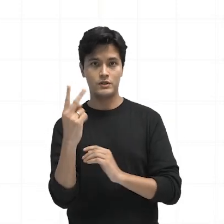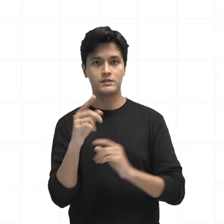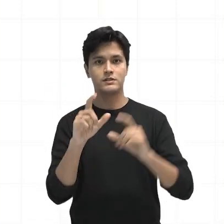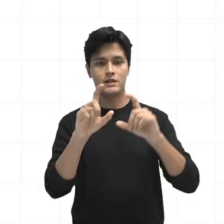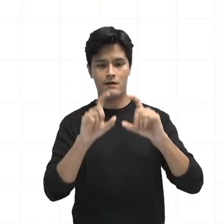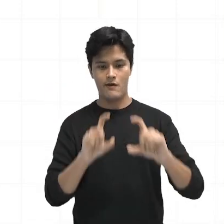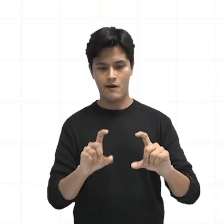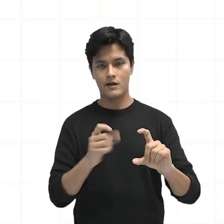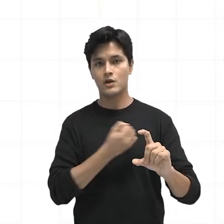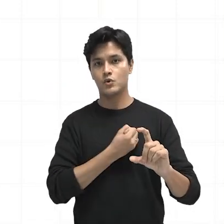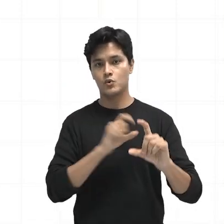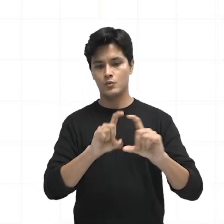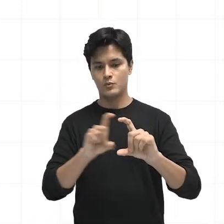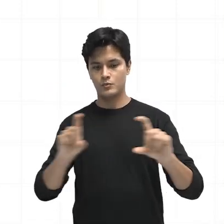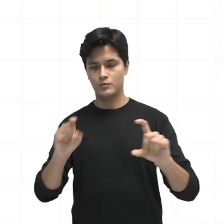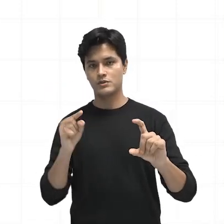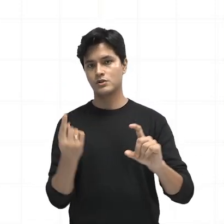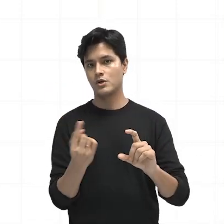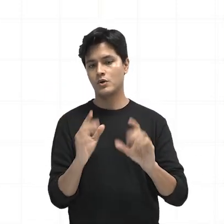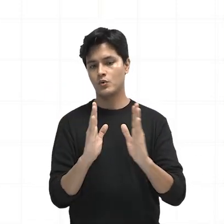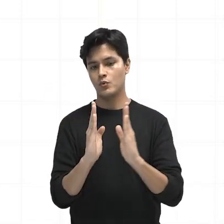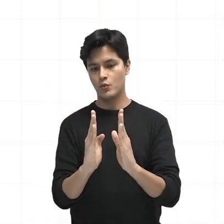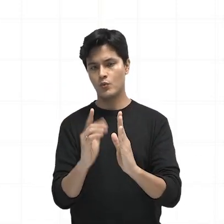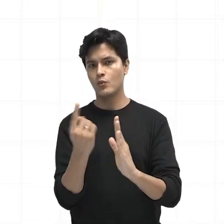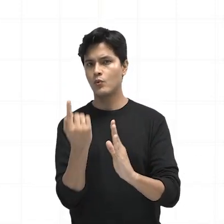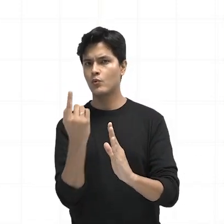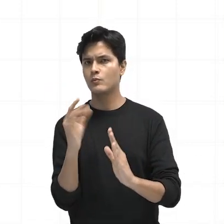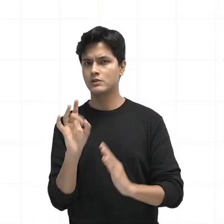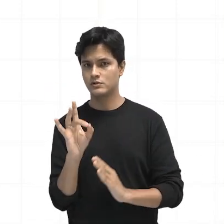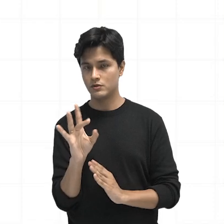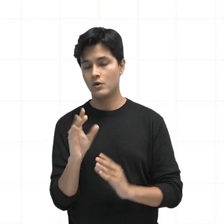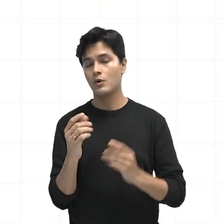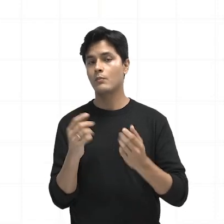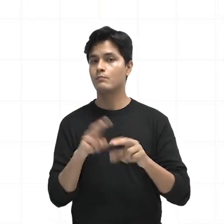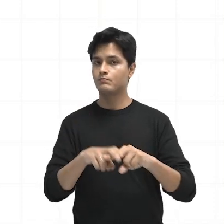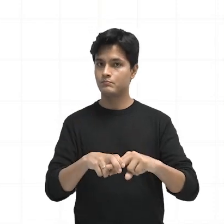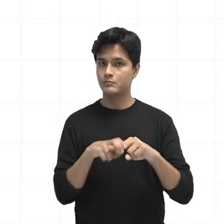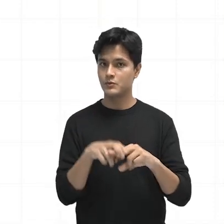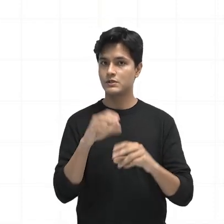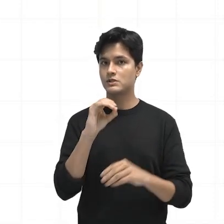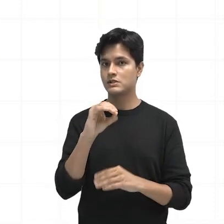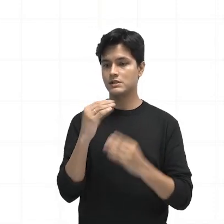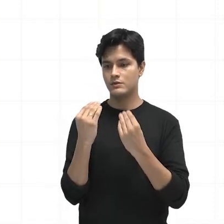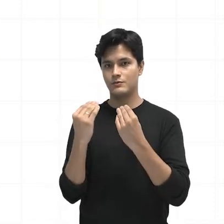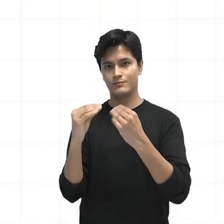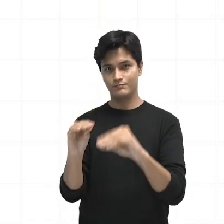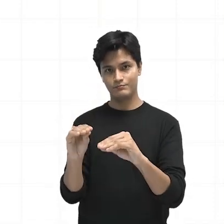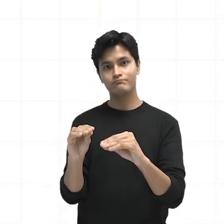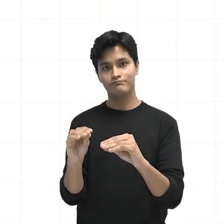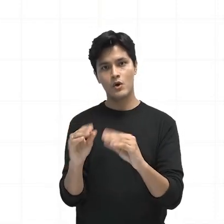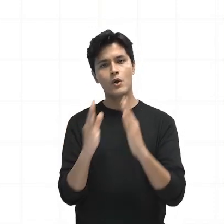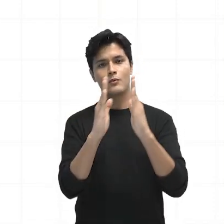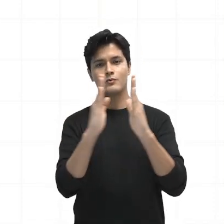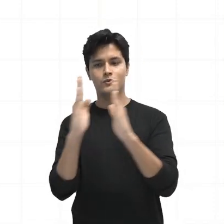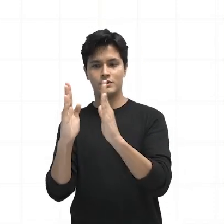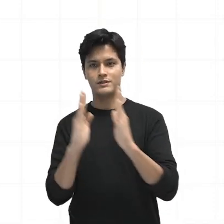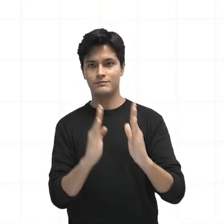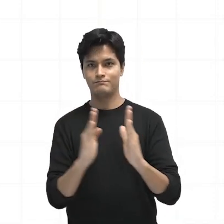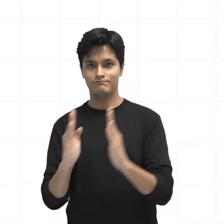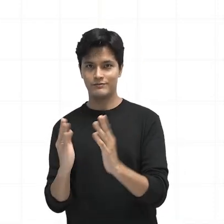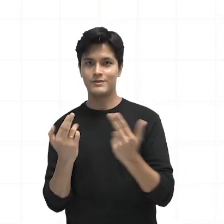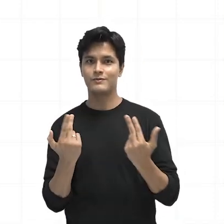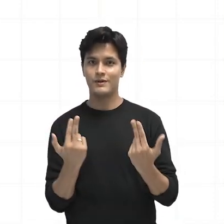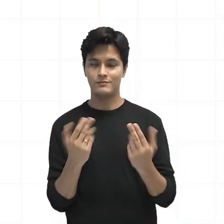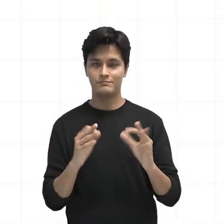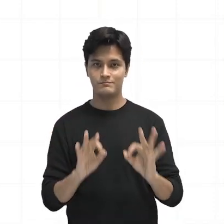esse motivo que esse zero aqui foi acrescentado, para justamente igualar as casas decimais.